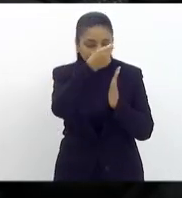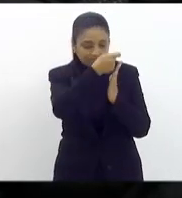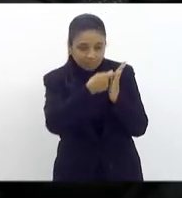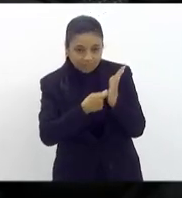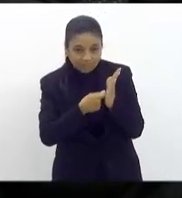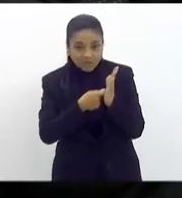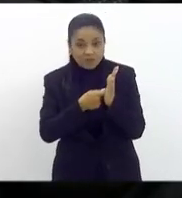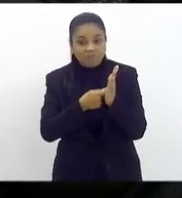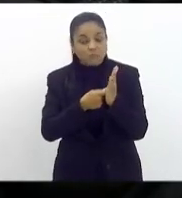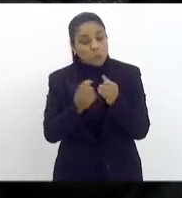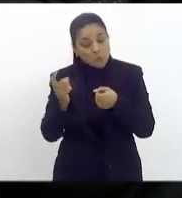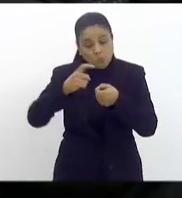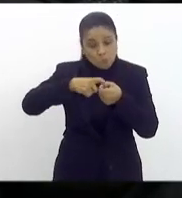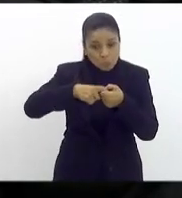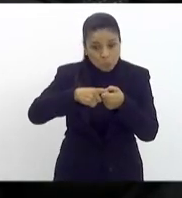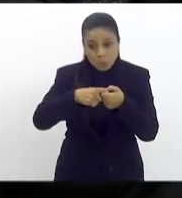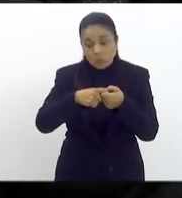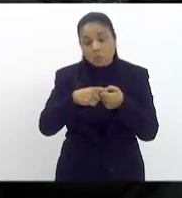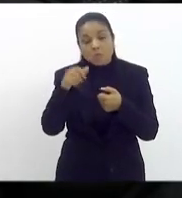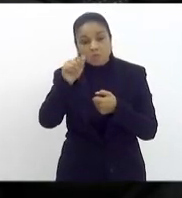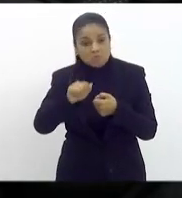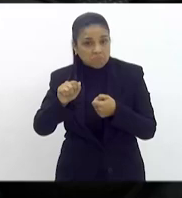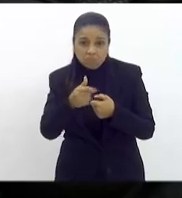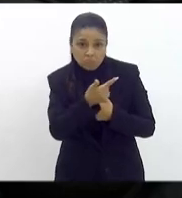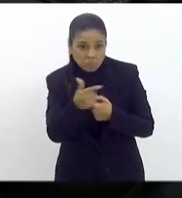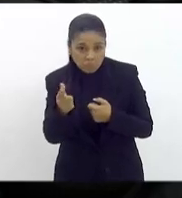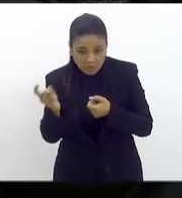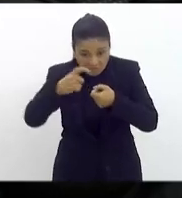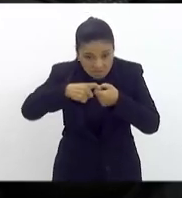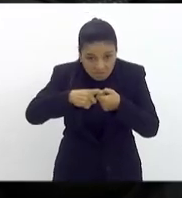fora, ela vai ter que ser identificada e será...